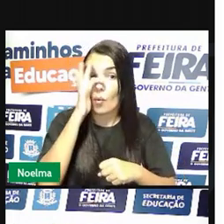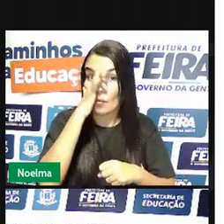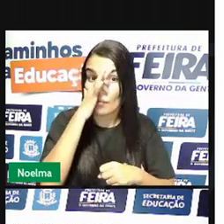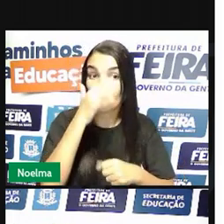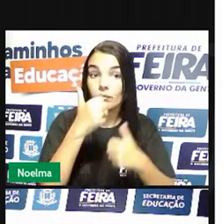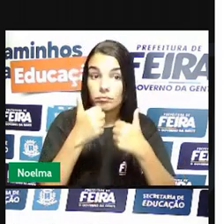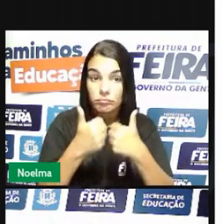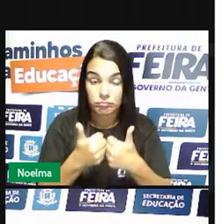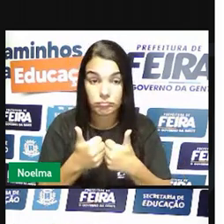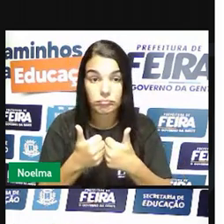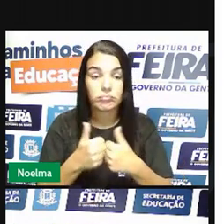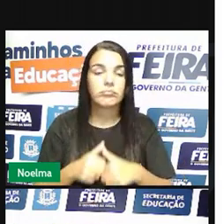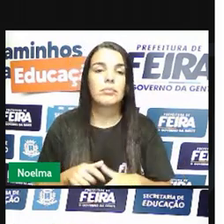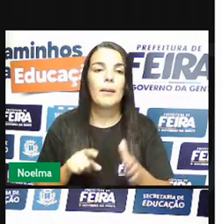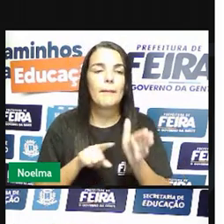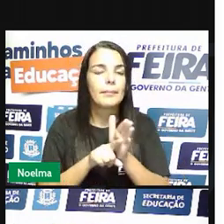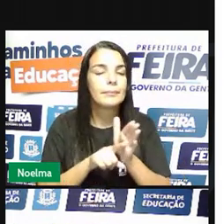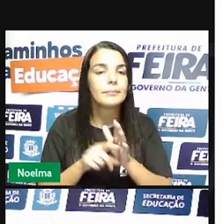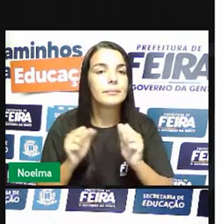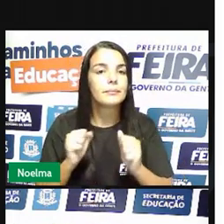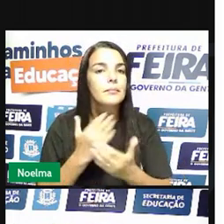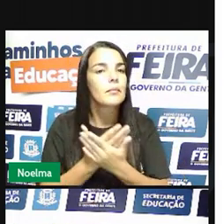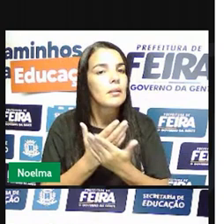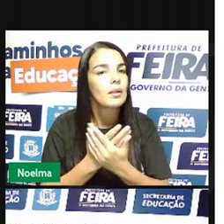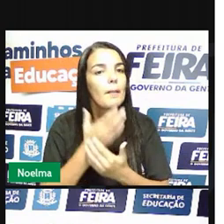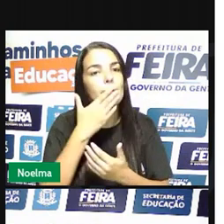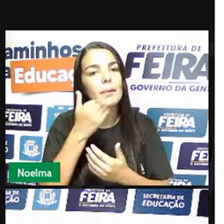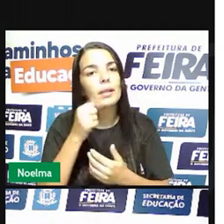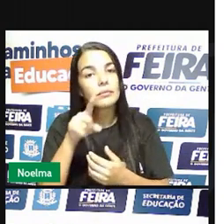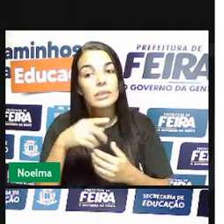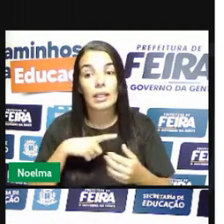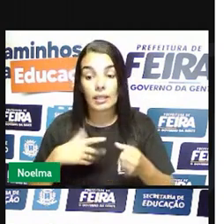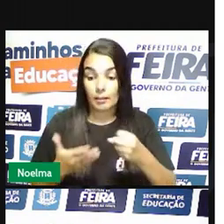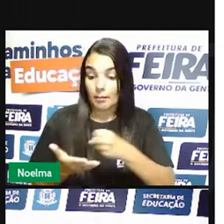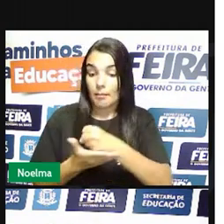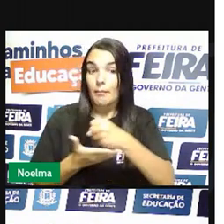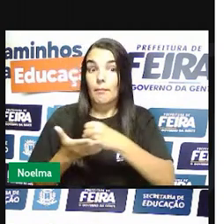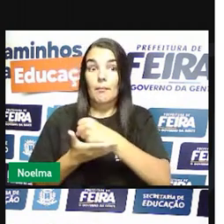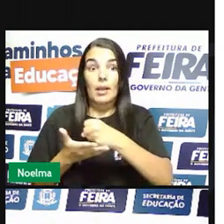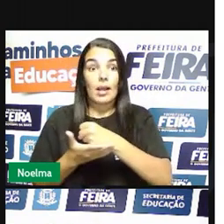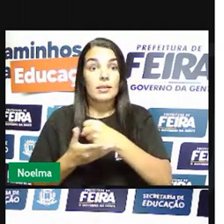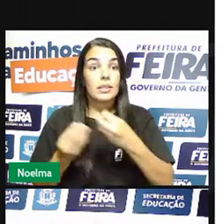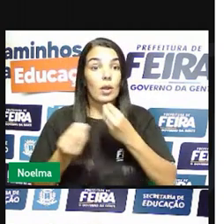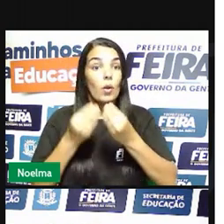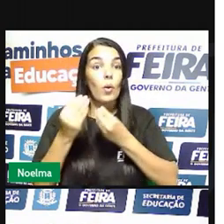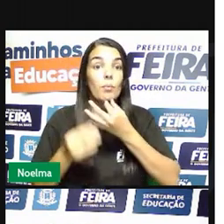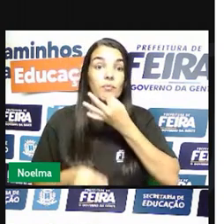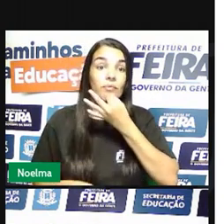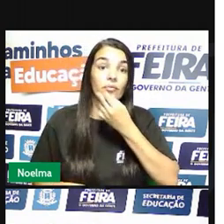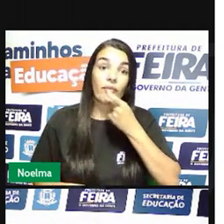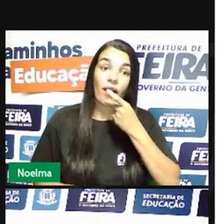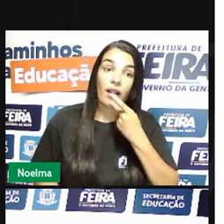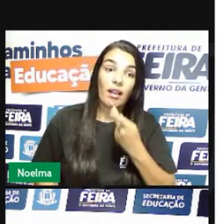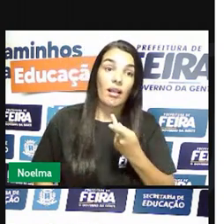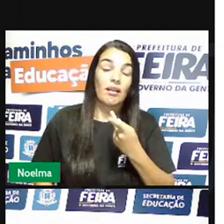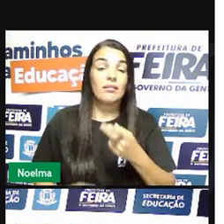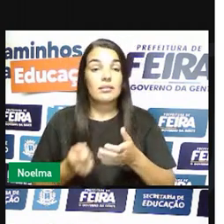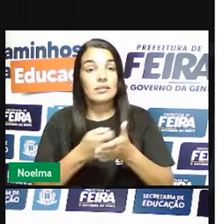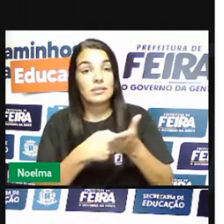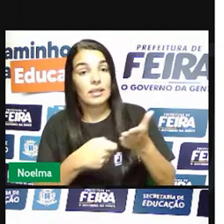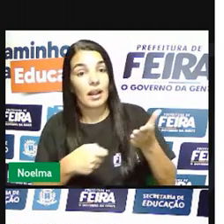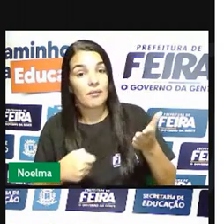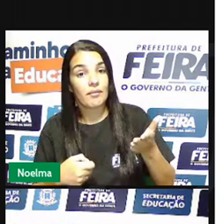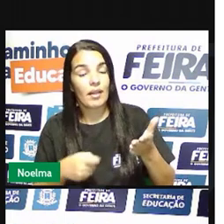de pesquisa, certo? E com isso vocês vão ter uma maior noção do que escrever. Lembrando que vocês